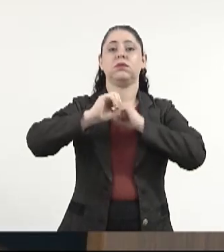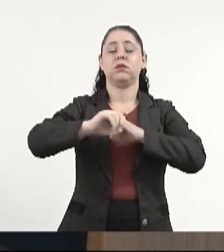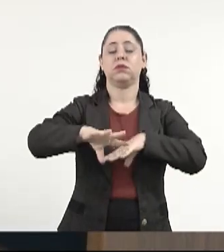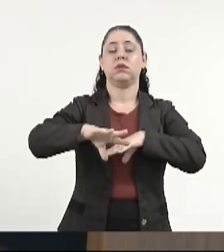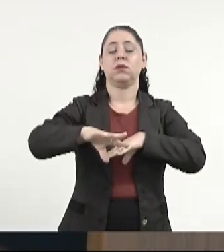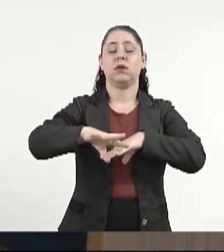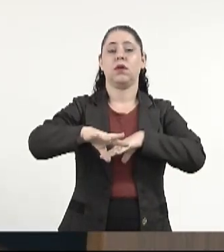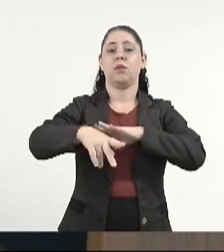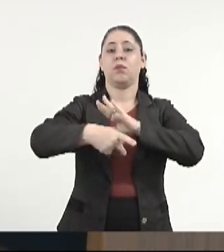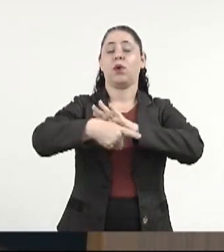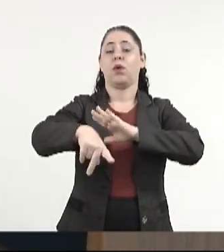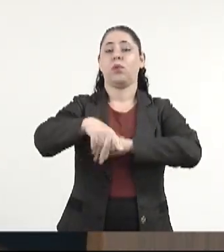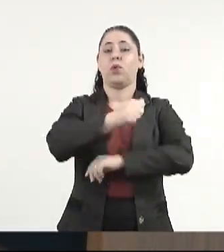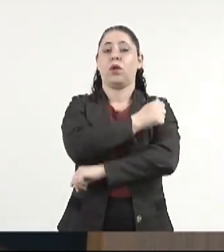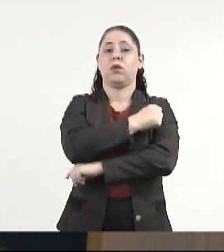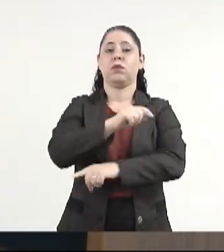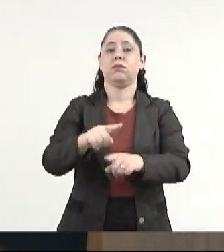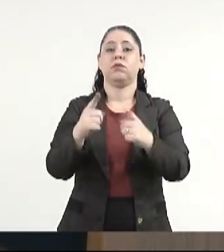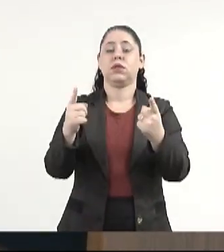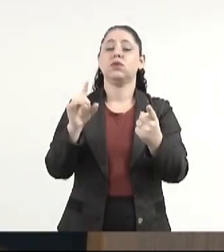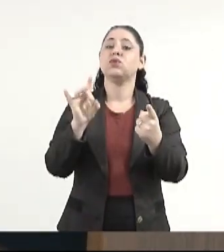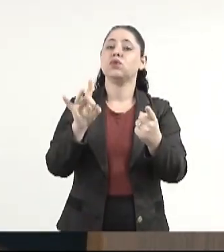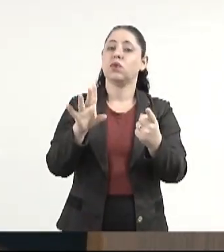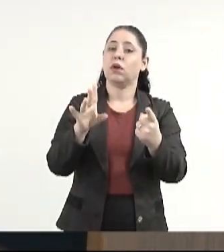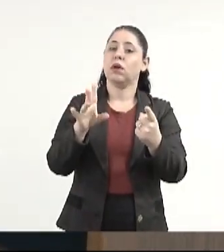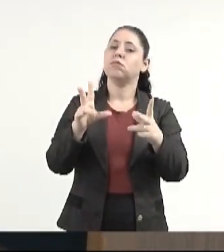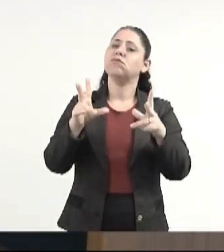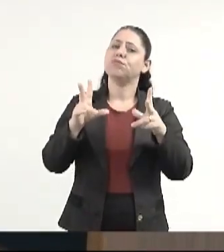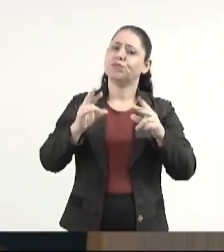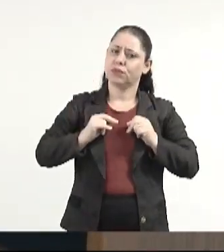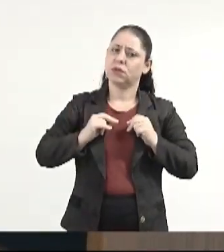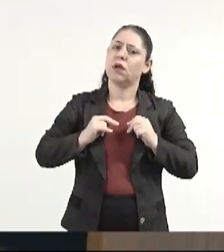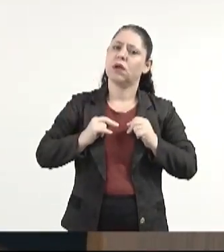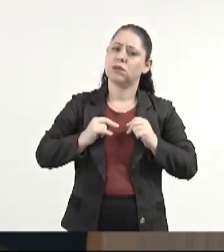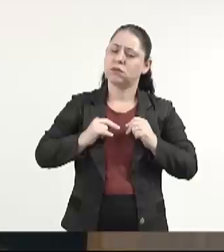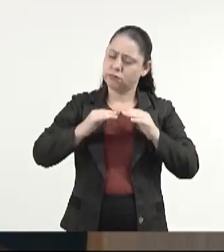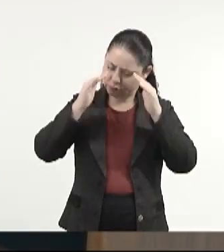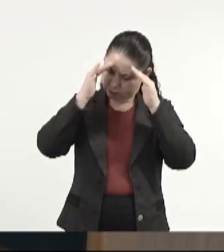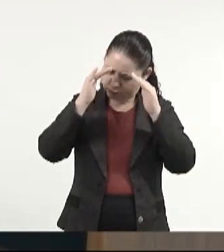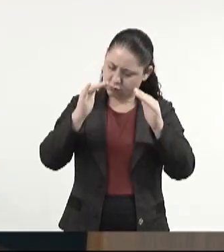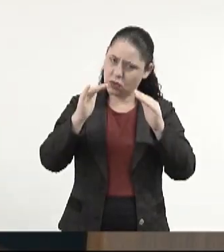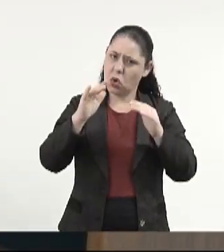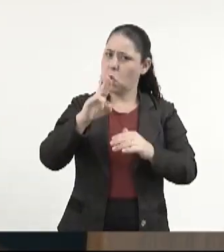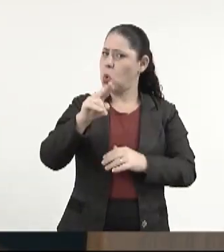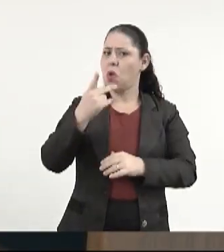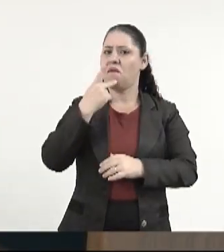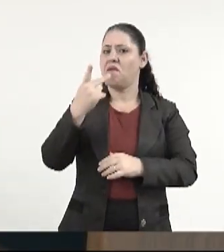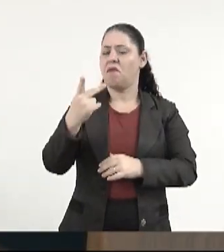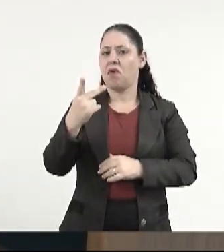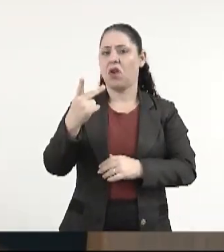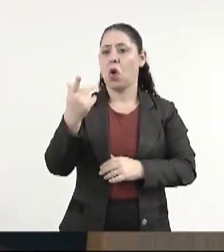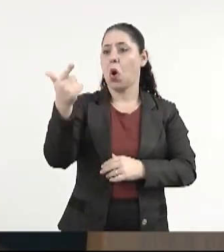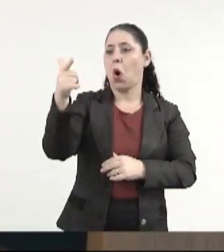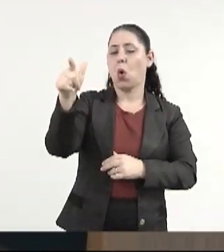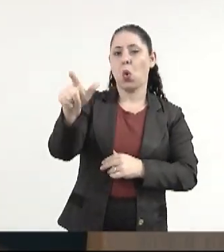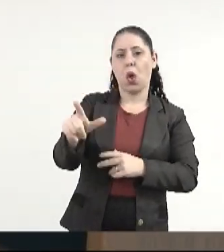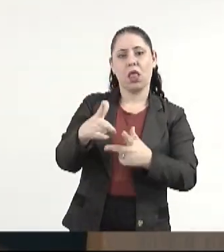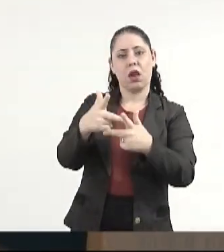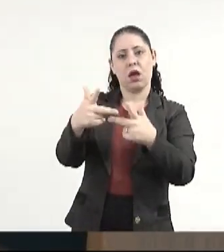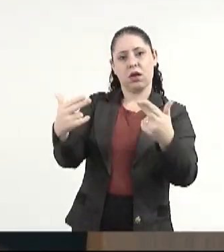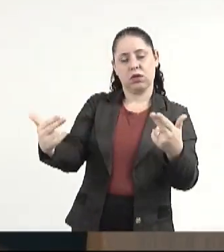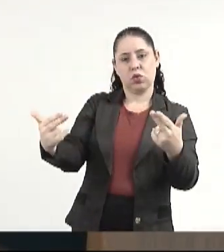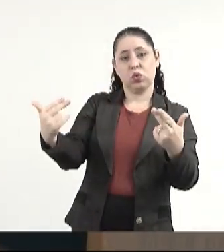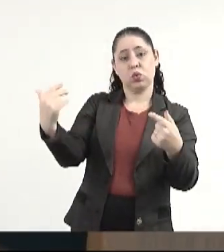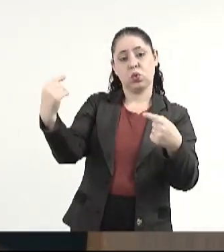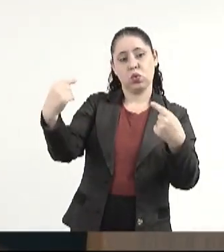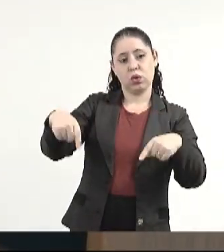na educação dos alunos. Então, são merecedor de todo o nosso respeito. Então, jamais aqui eu falei contra